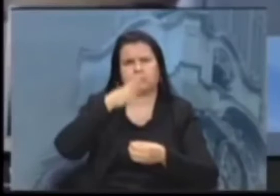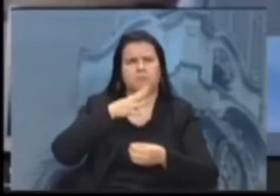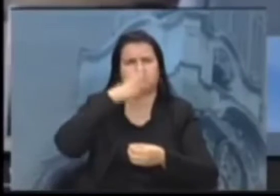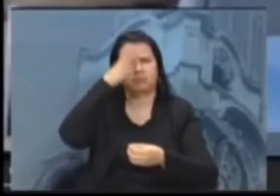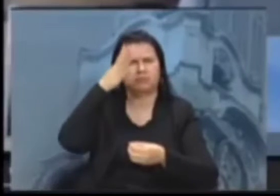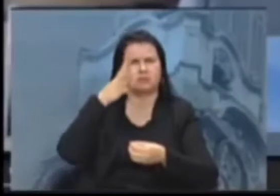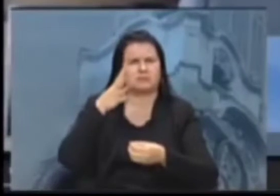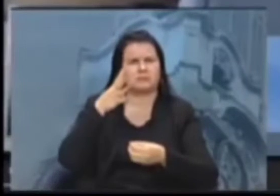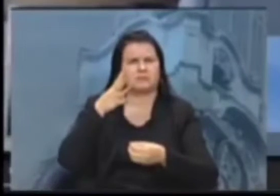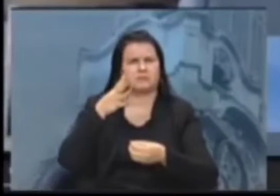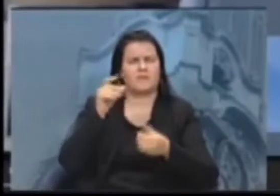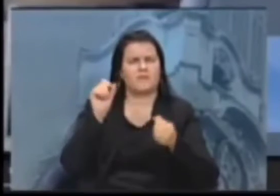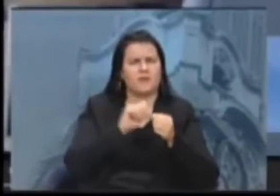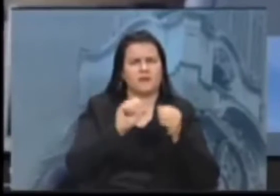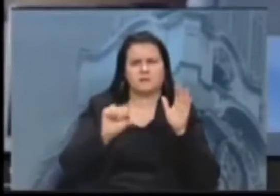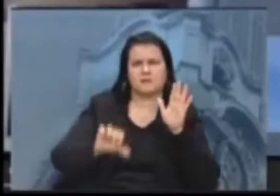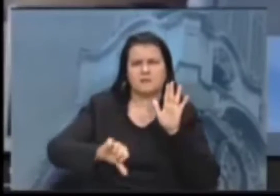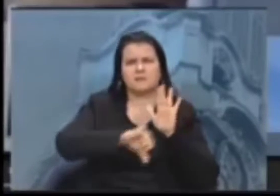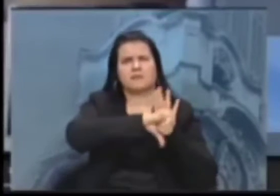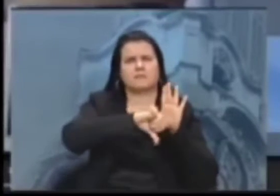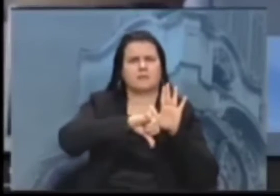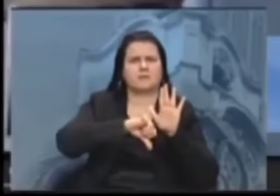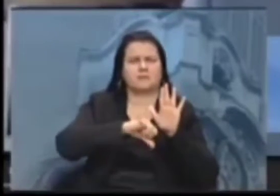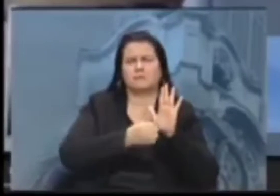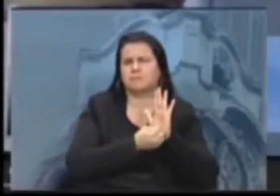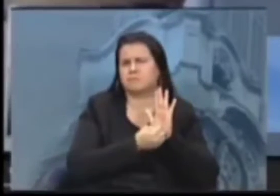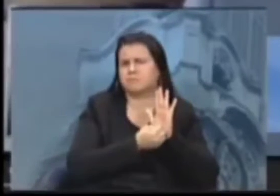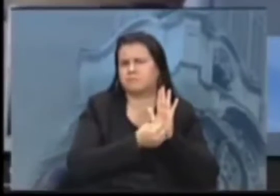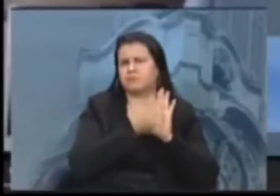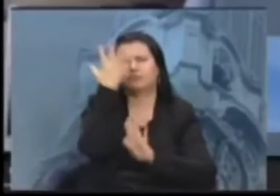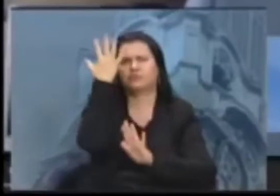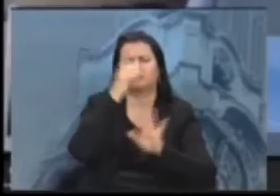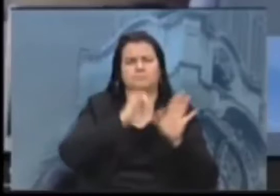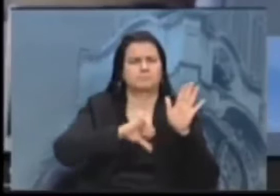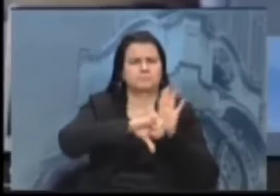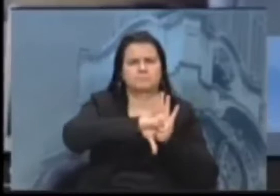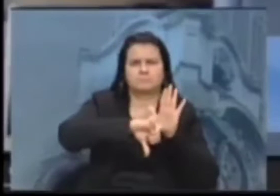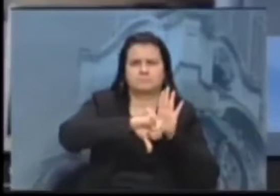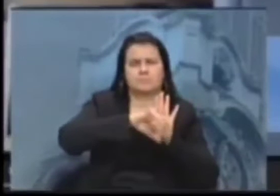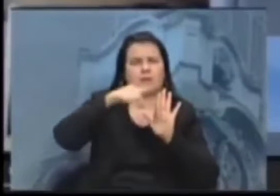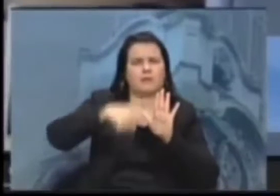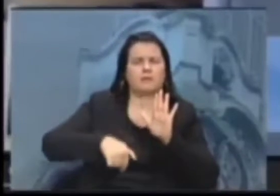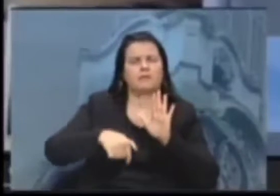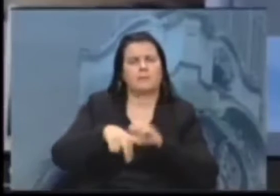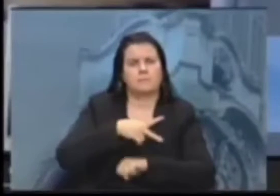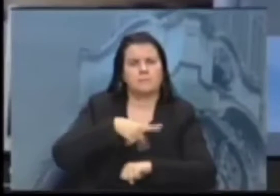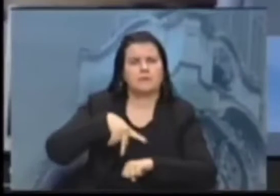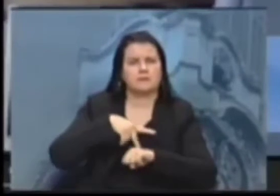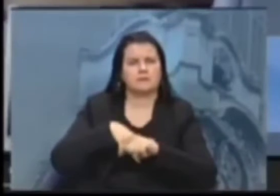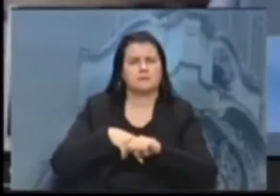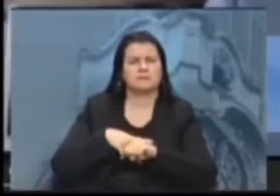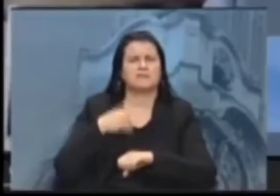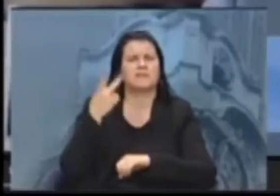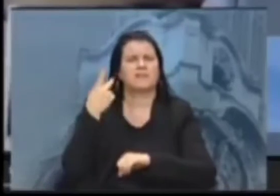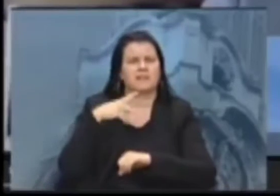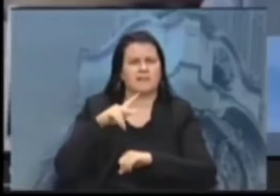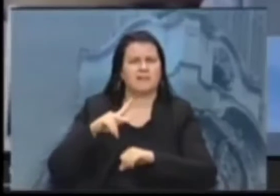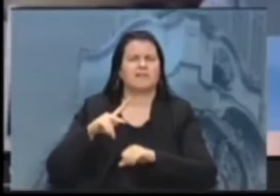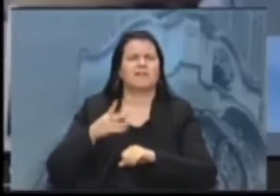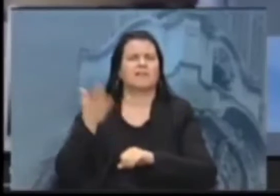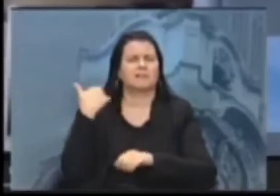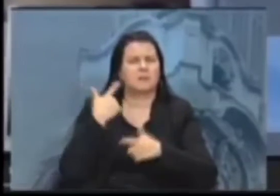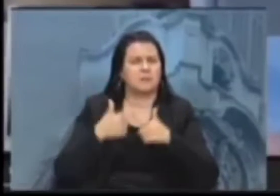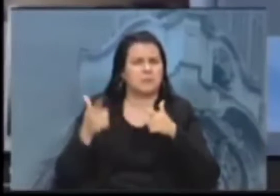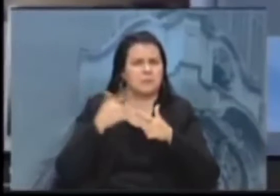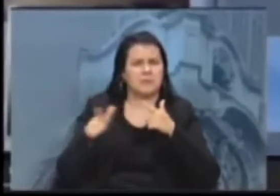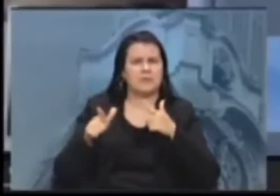continuar cometendo crimes ininterruptos nesse país. Réu confesso, depois sai